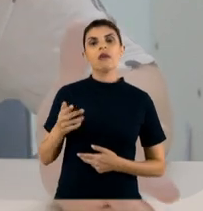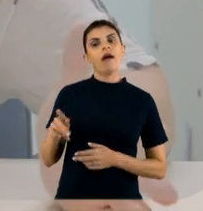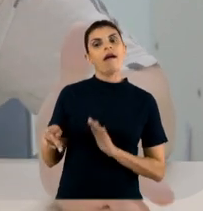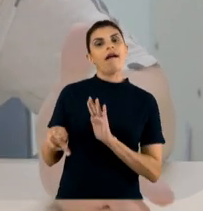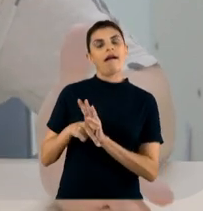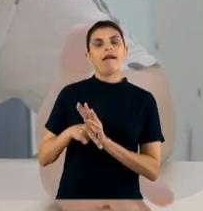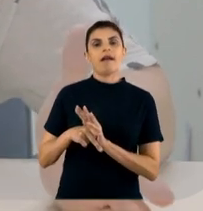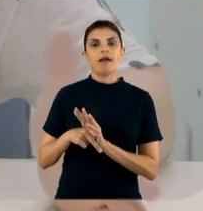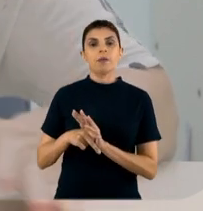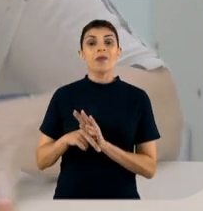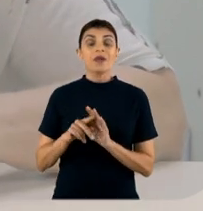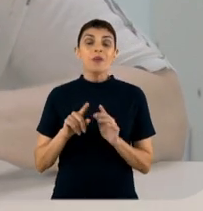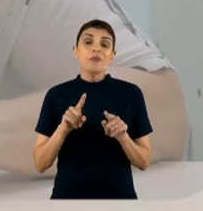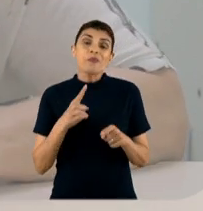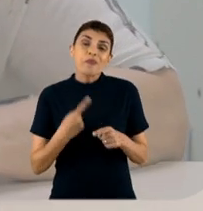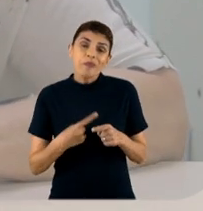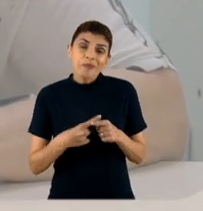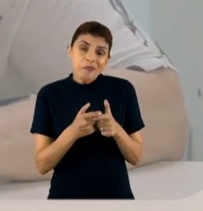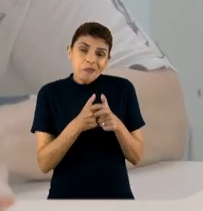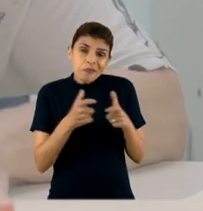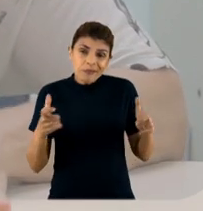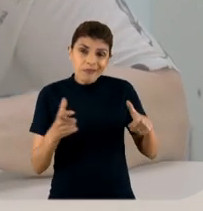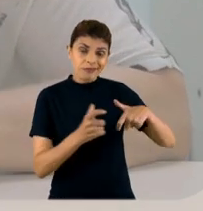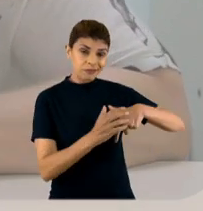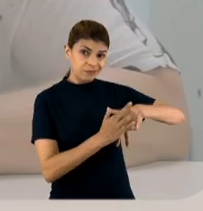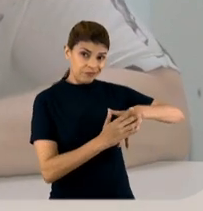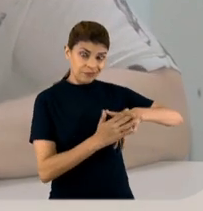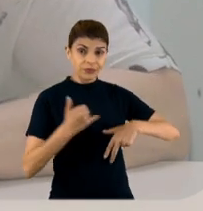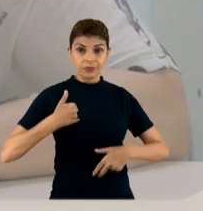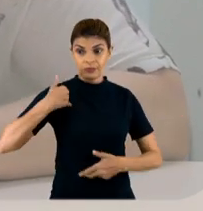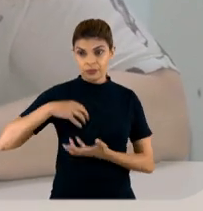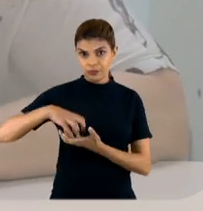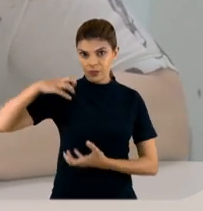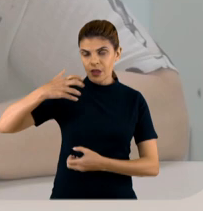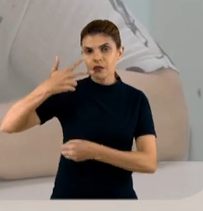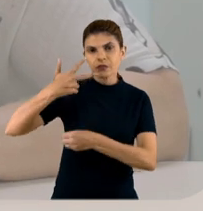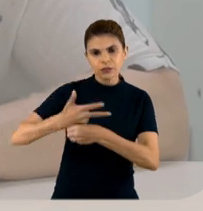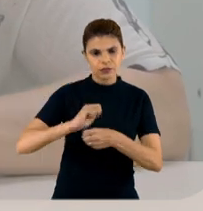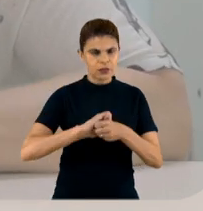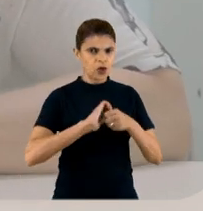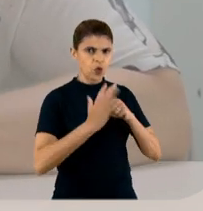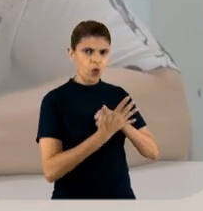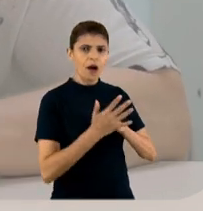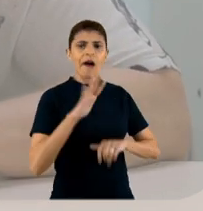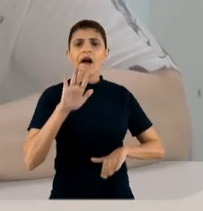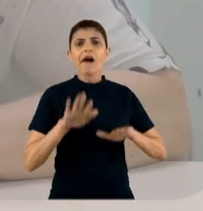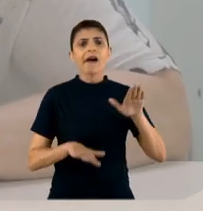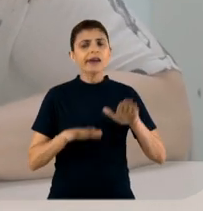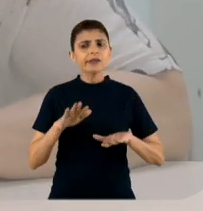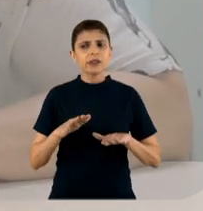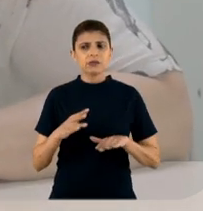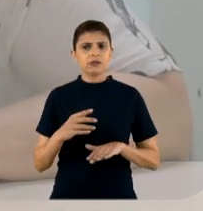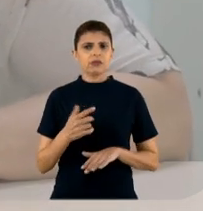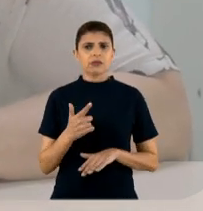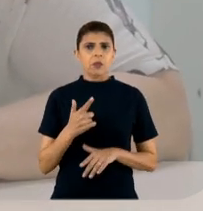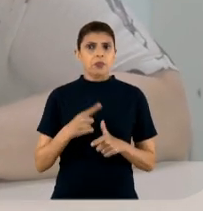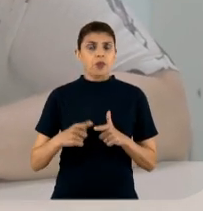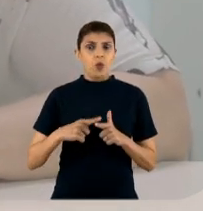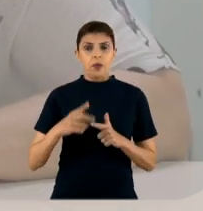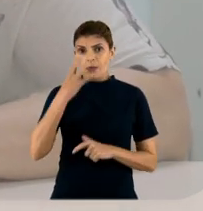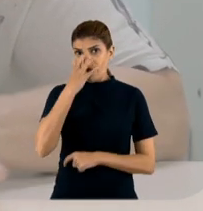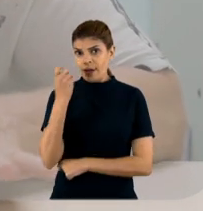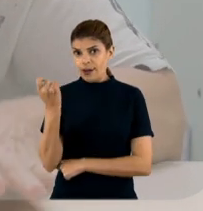a ventilação não invasiva até porque muitos pacientes idosos que têm os quadros de covid às vezes sem tá tão ruim da